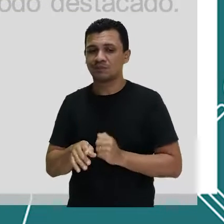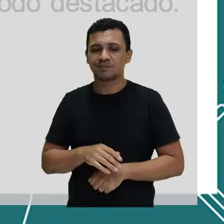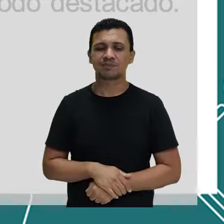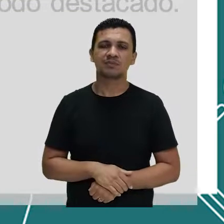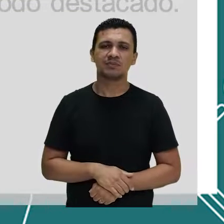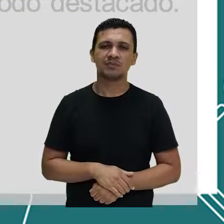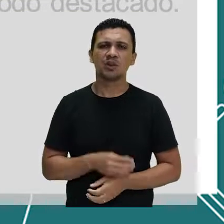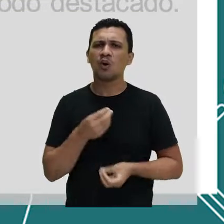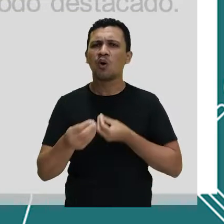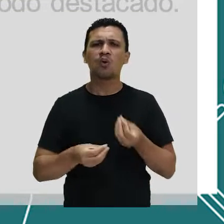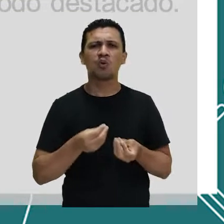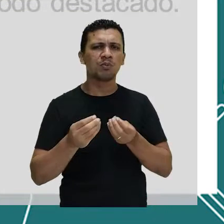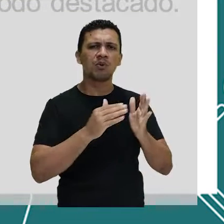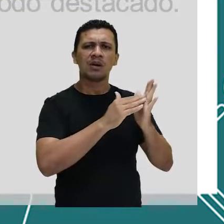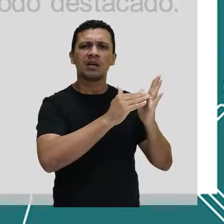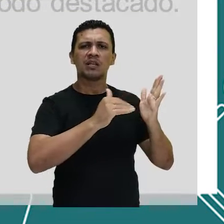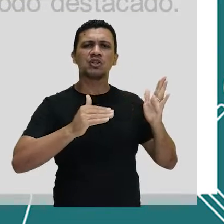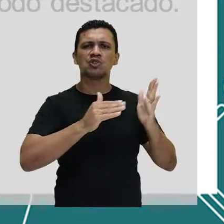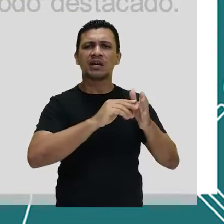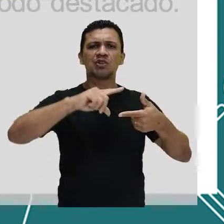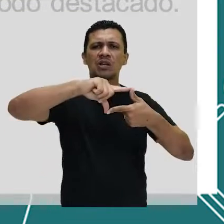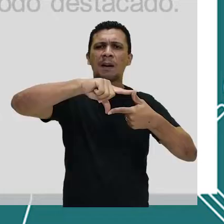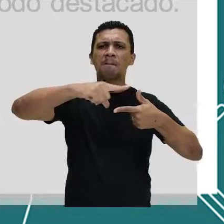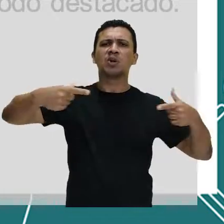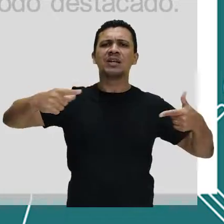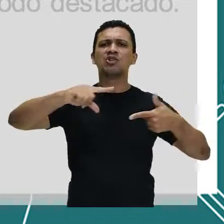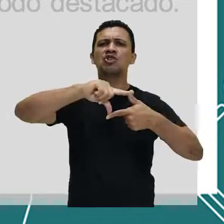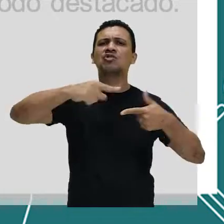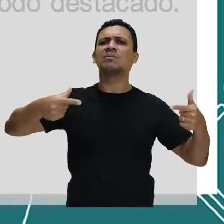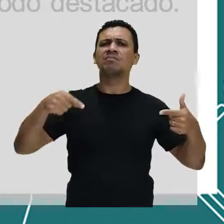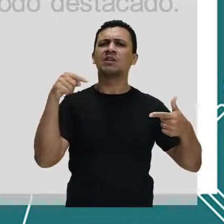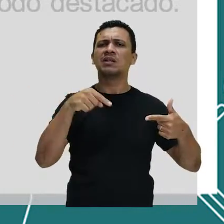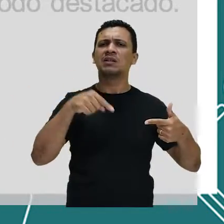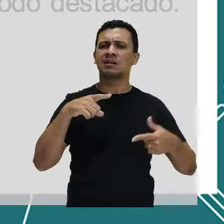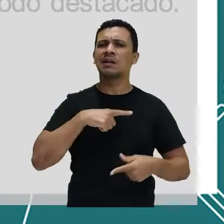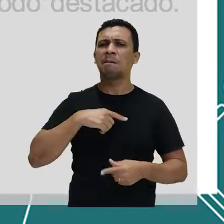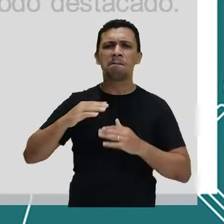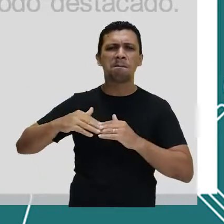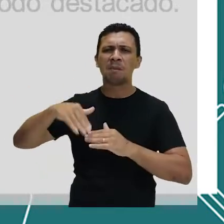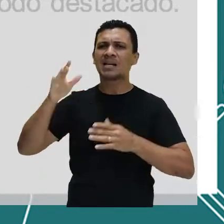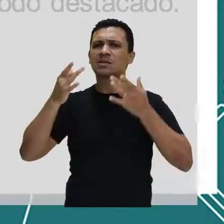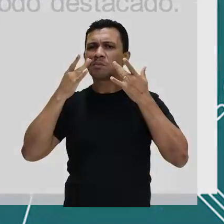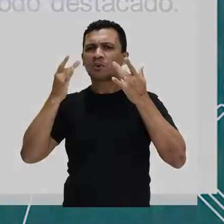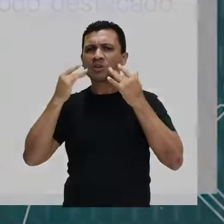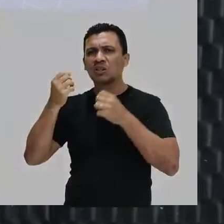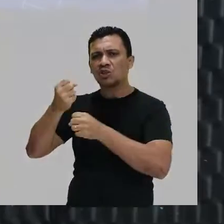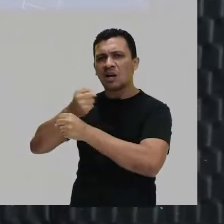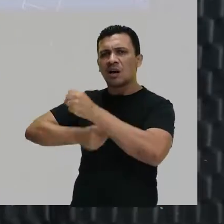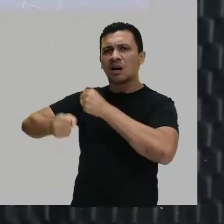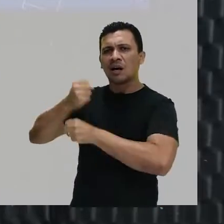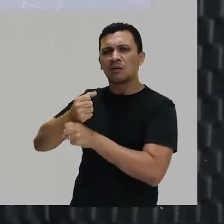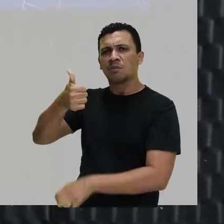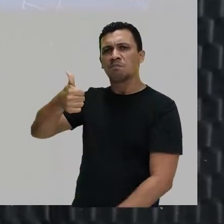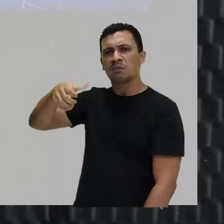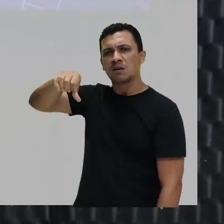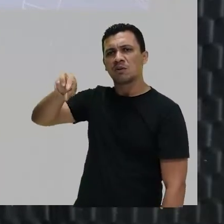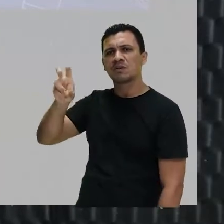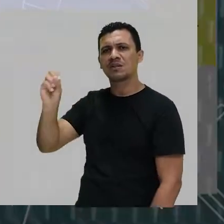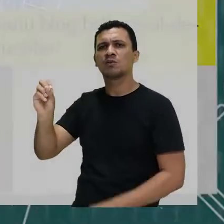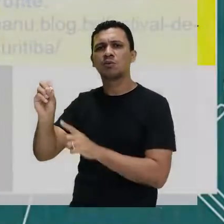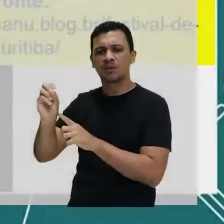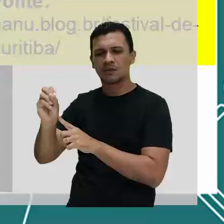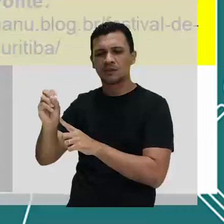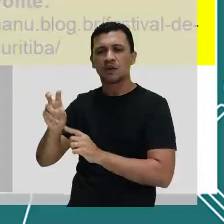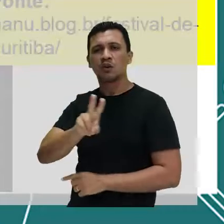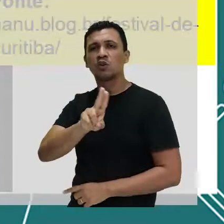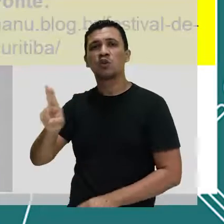vai passar, por exemplo, pela obra mais importante do teatro no período de 1950, o teatro modernista, uma peça chamada